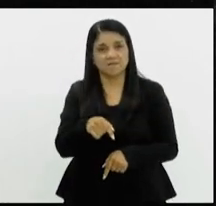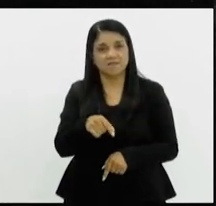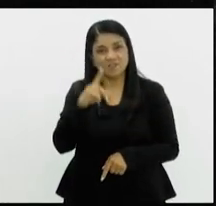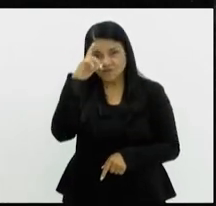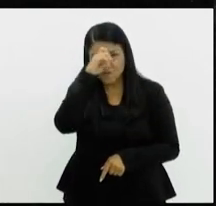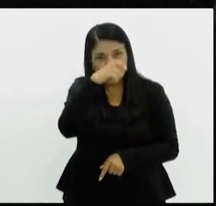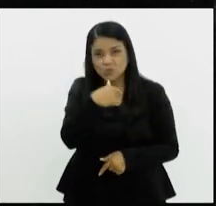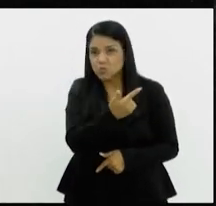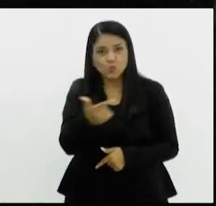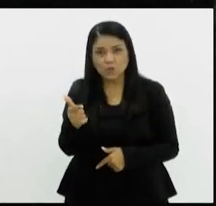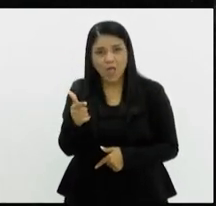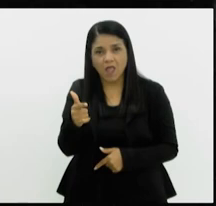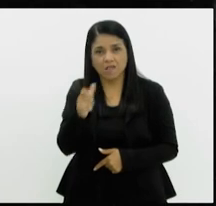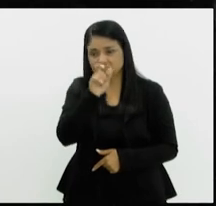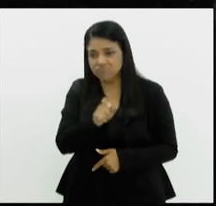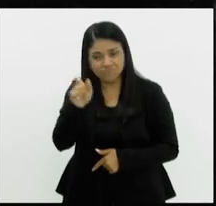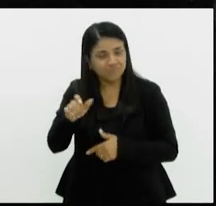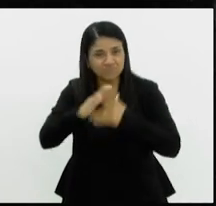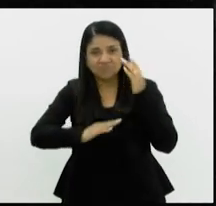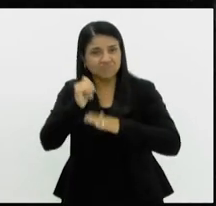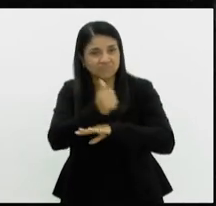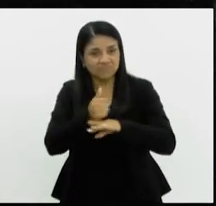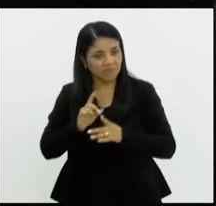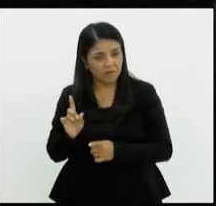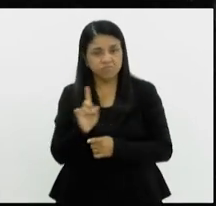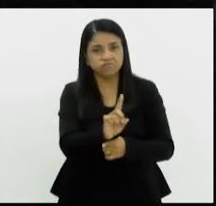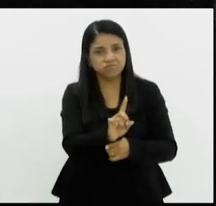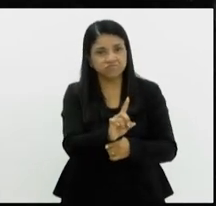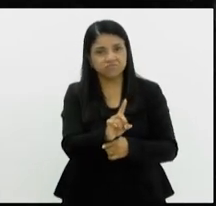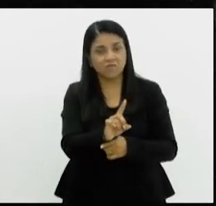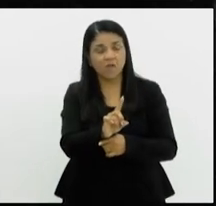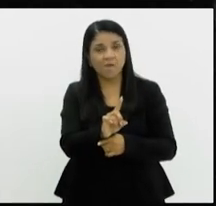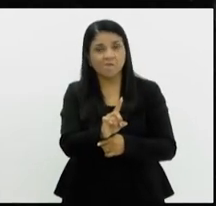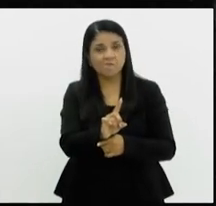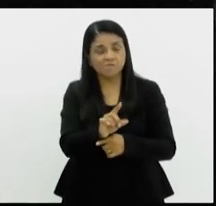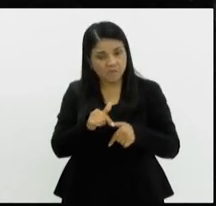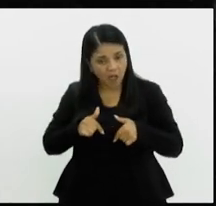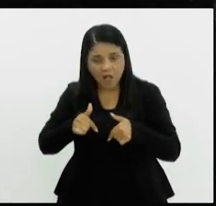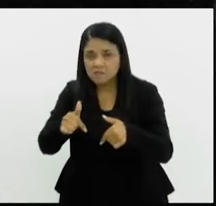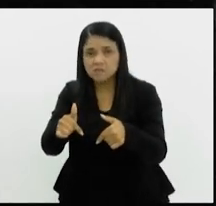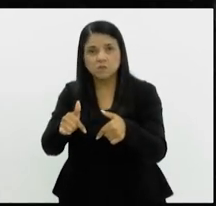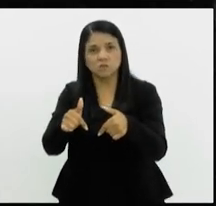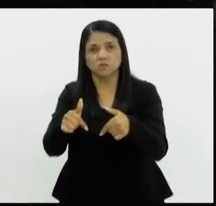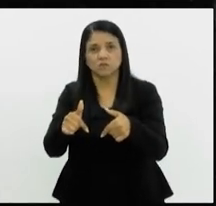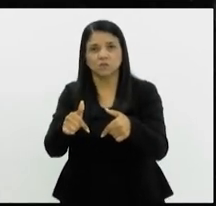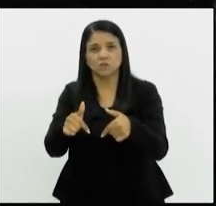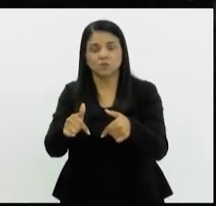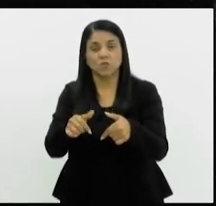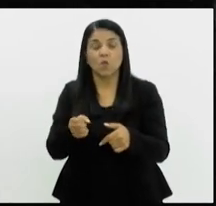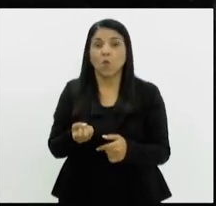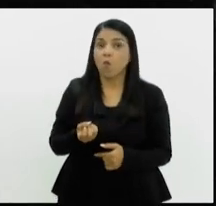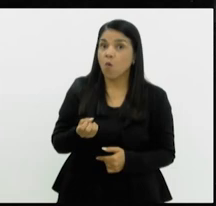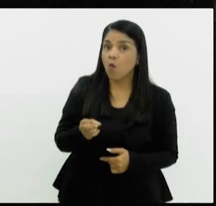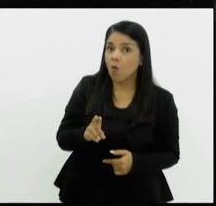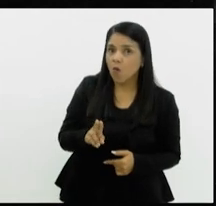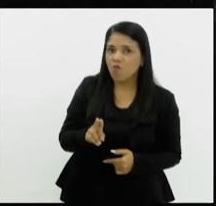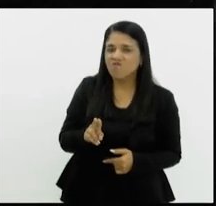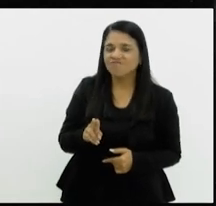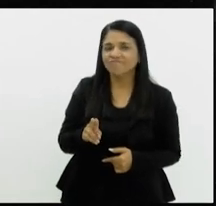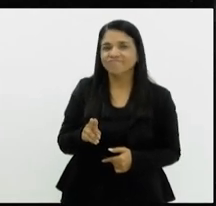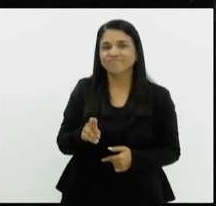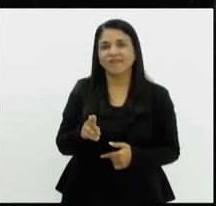temos efetivo para isso Ou você eficaz nas ações ou você vai ficar enxugando